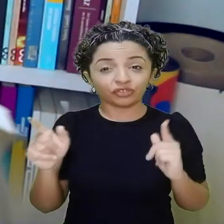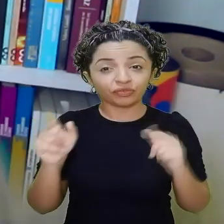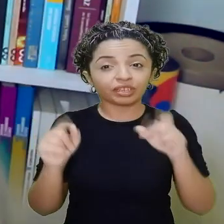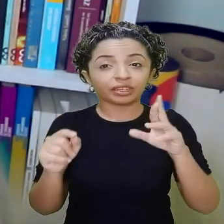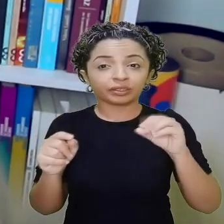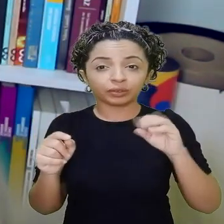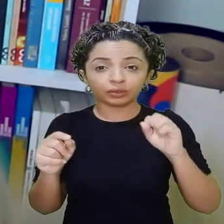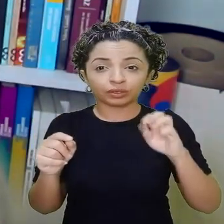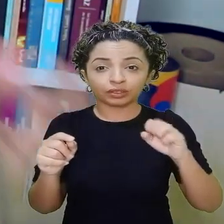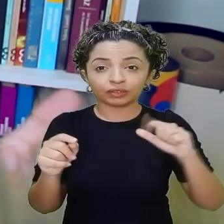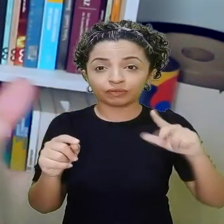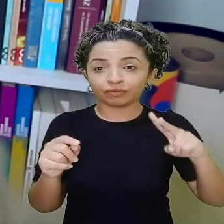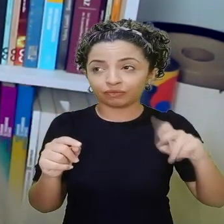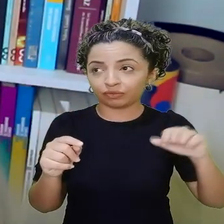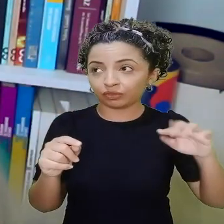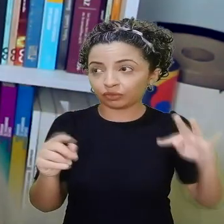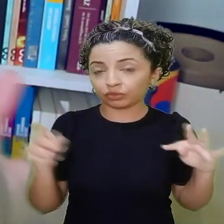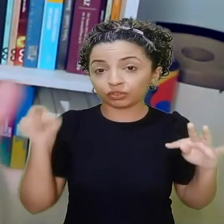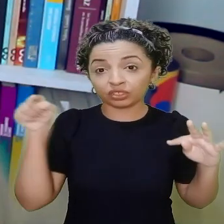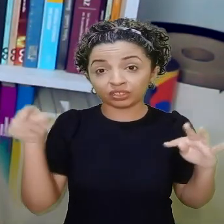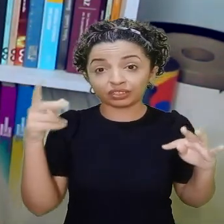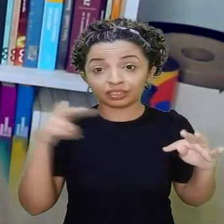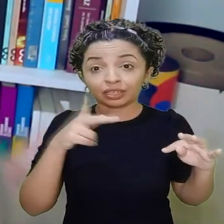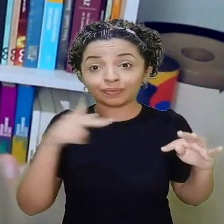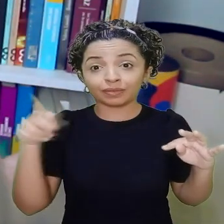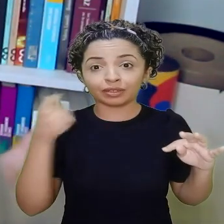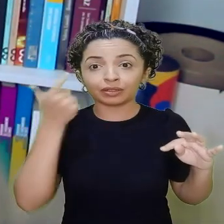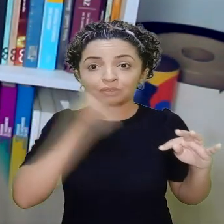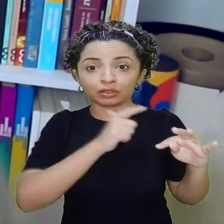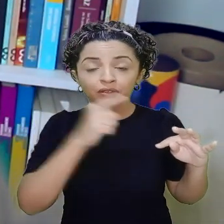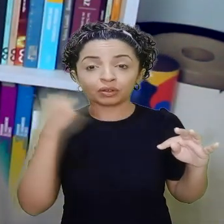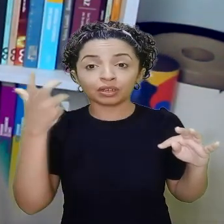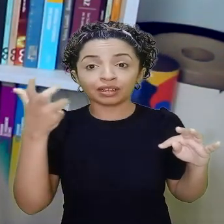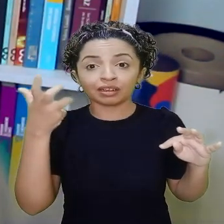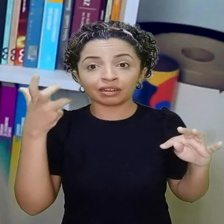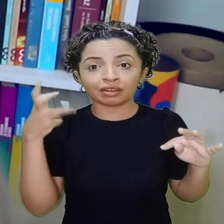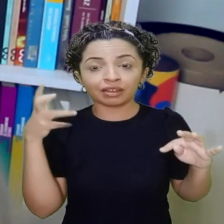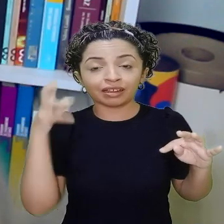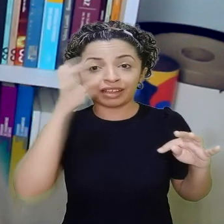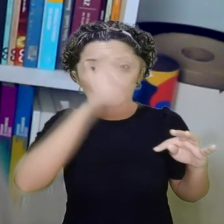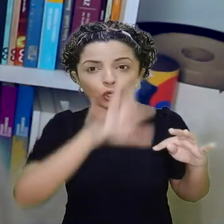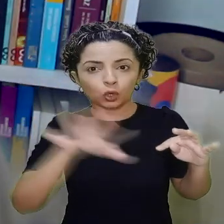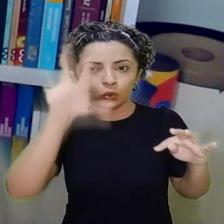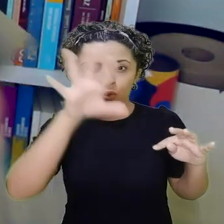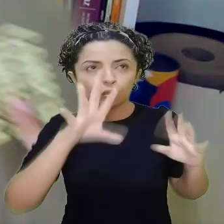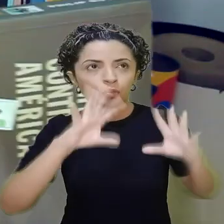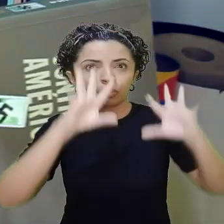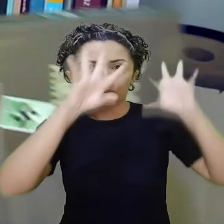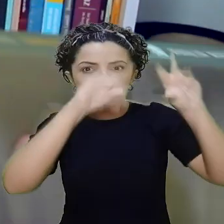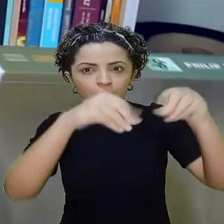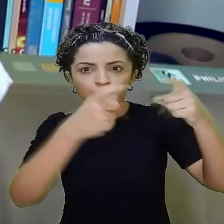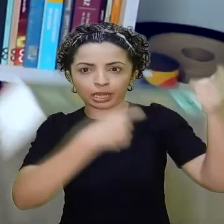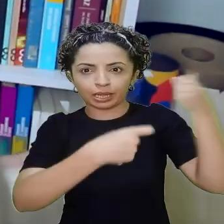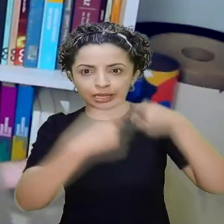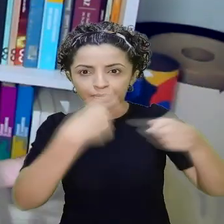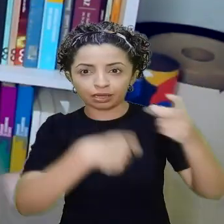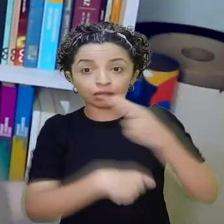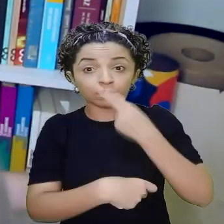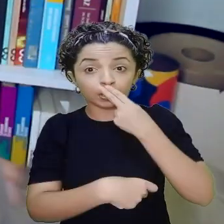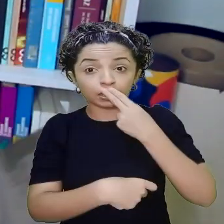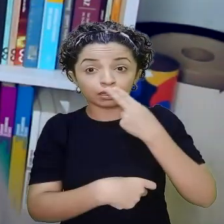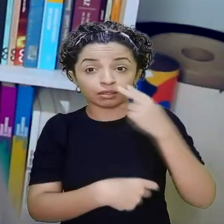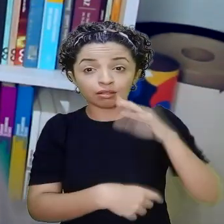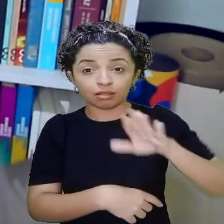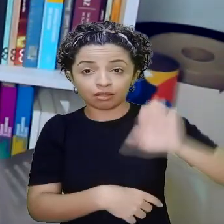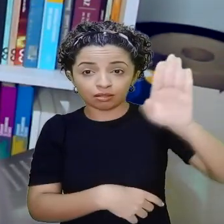sozinho. E o Lindbergh é um isolacionista, diferente do Roosevelt, e quer que os Estados Unidos não se